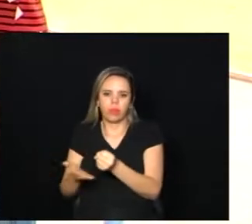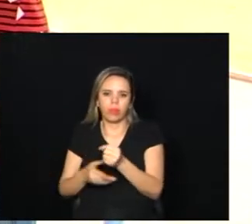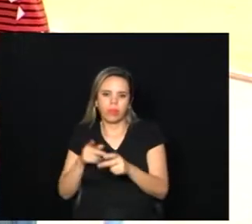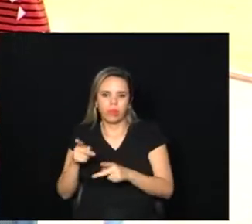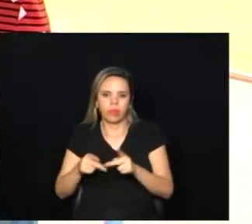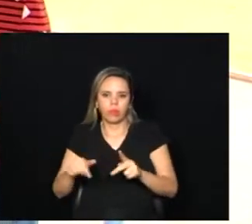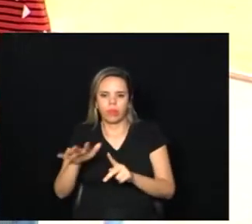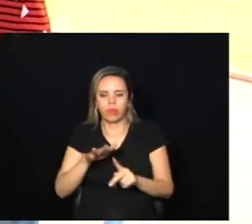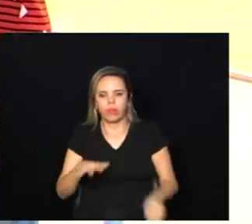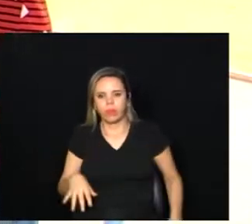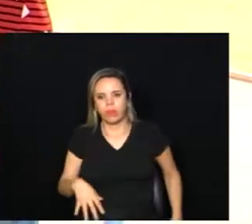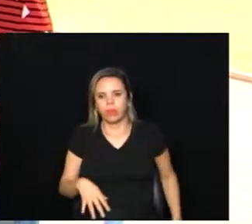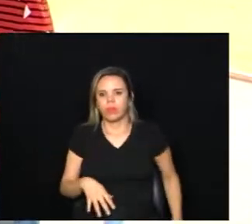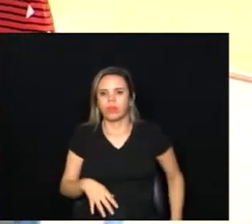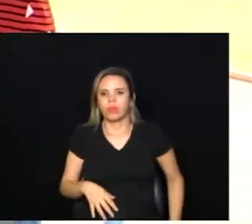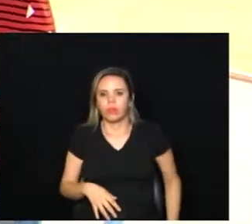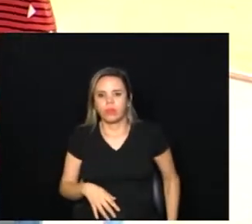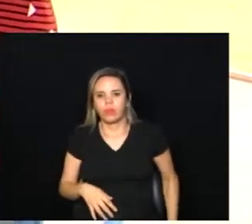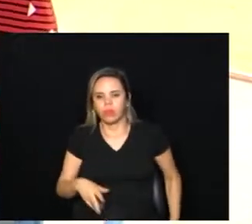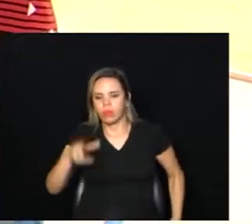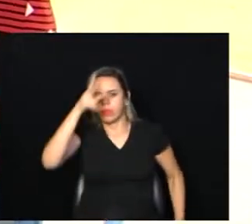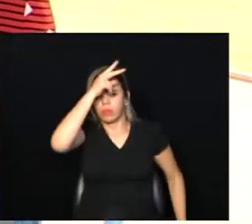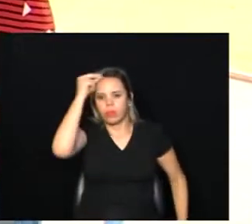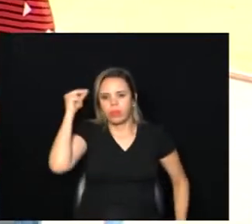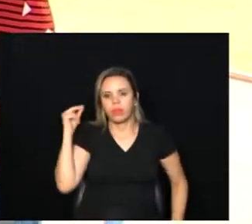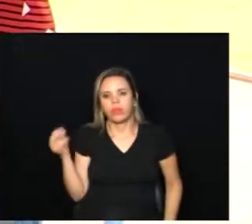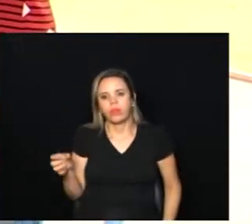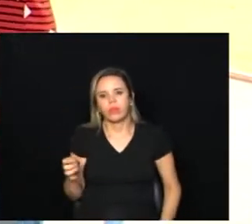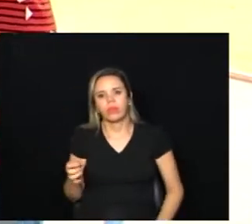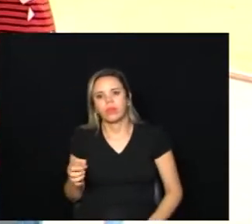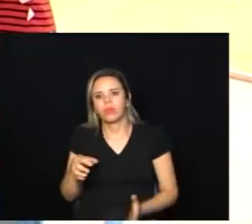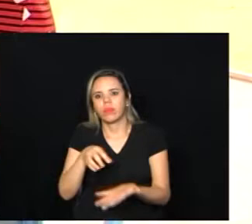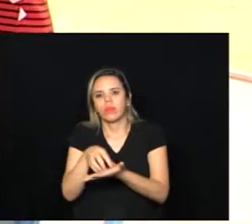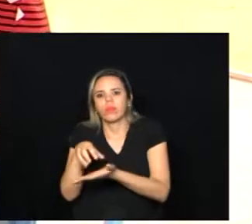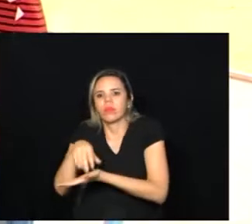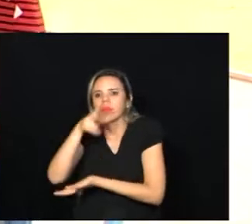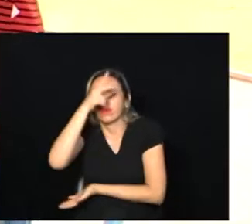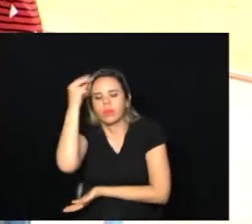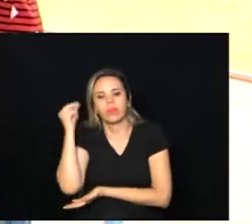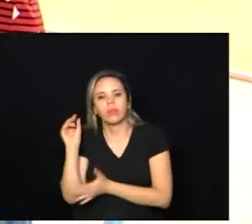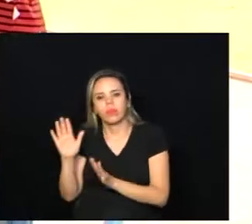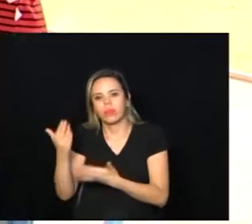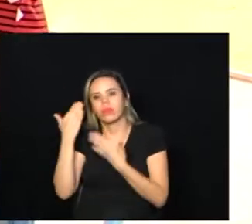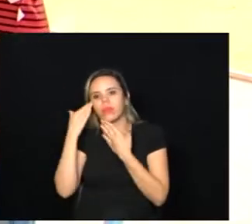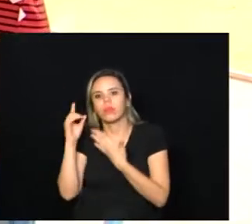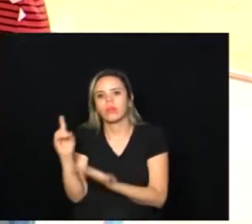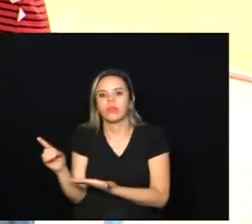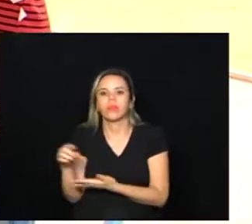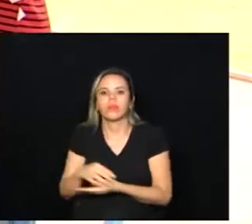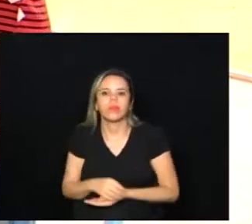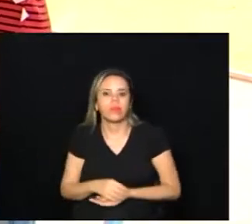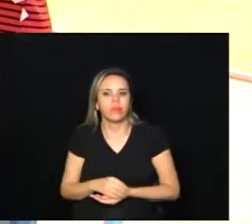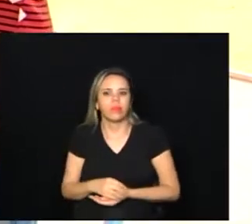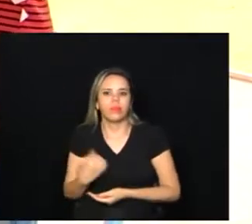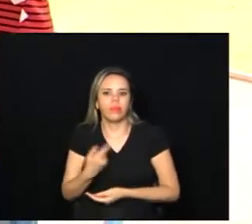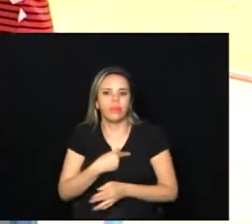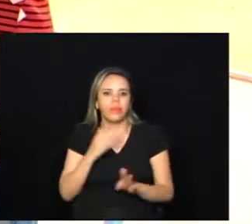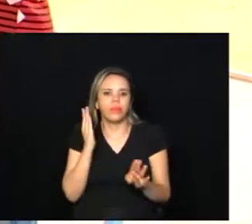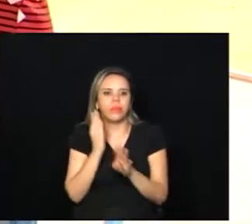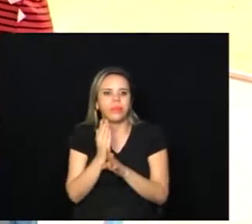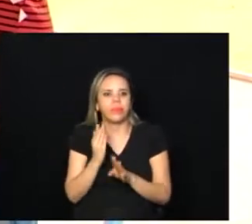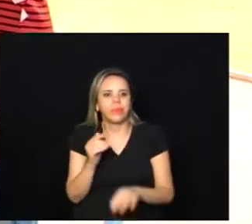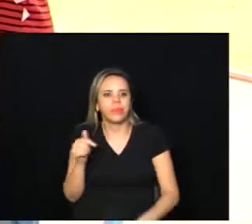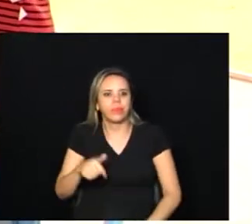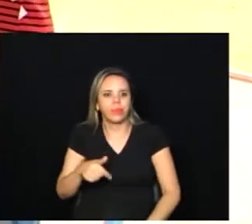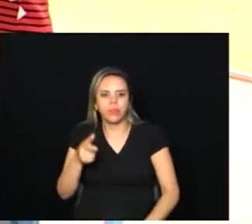Pela nossa prefeitura, né? Pelos órgãos públicos. Só que graças a Deus a gente achou alguém